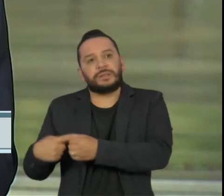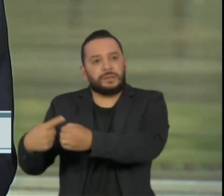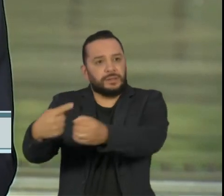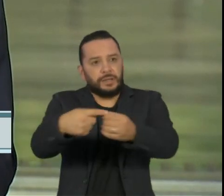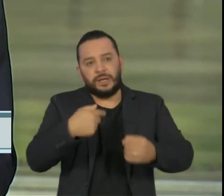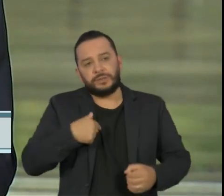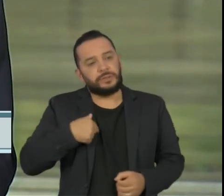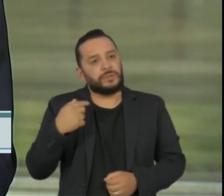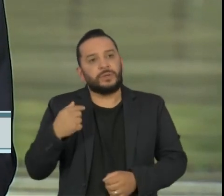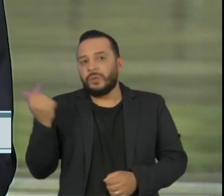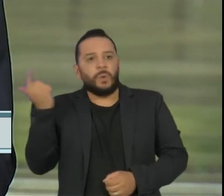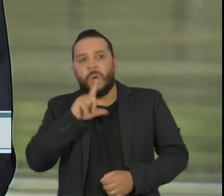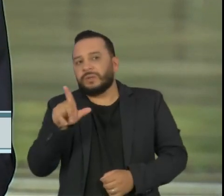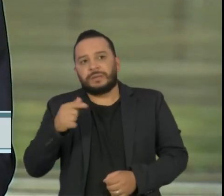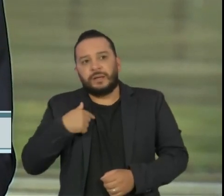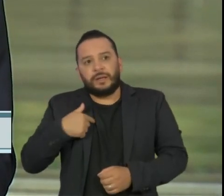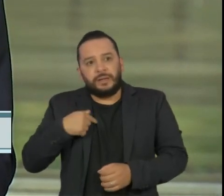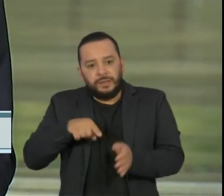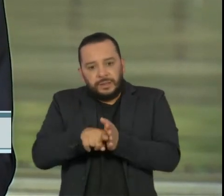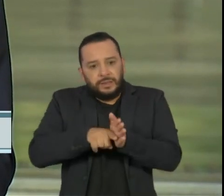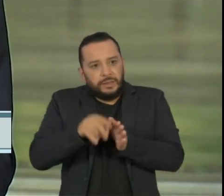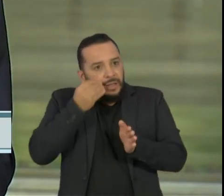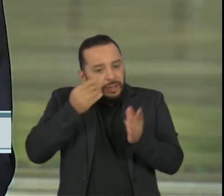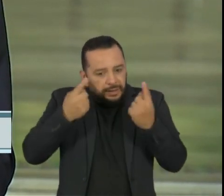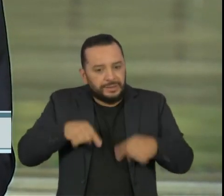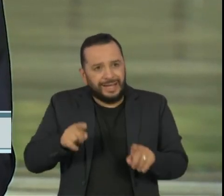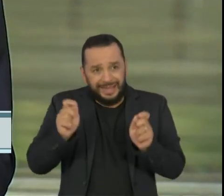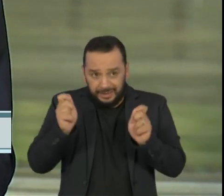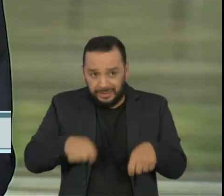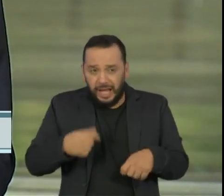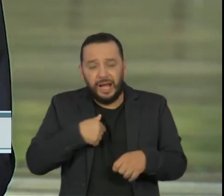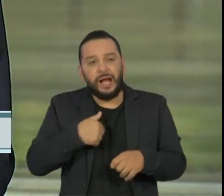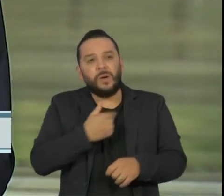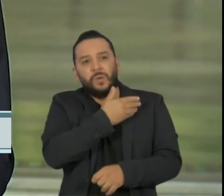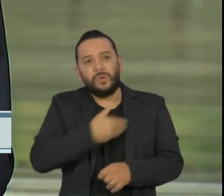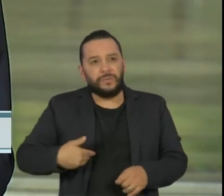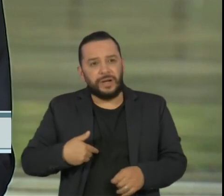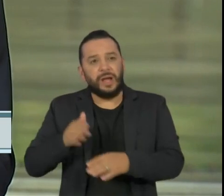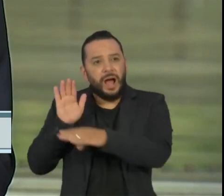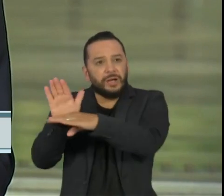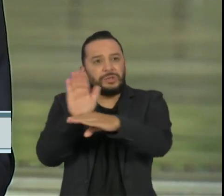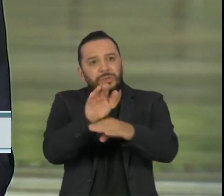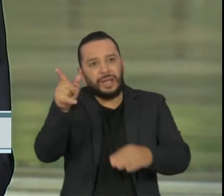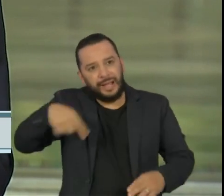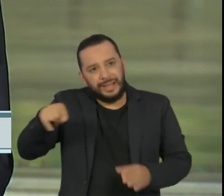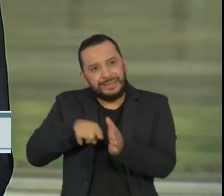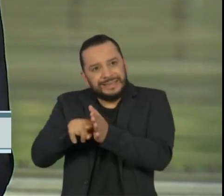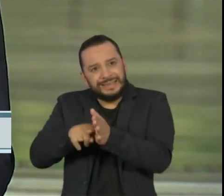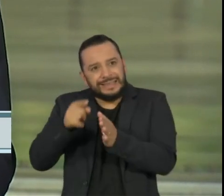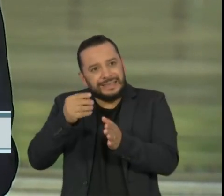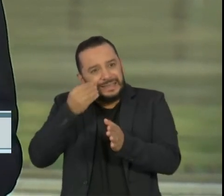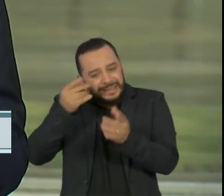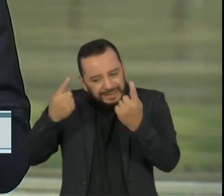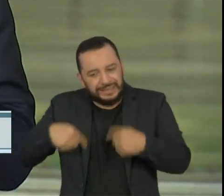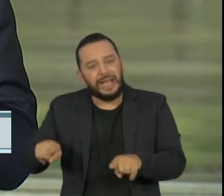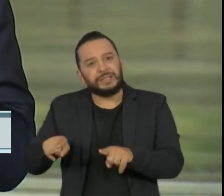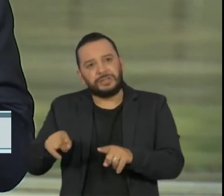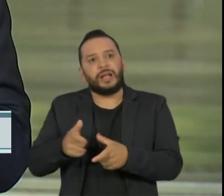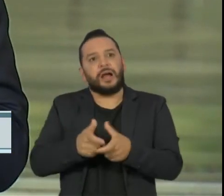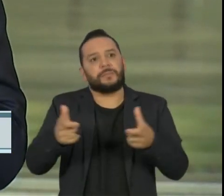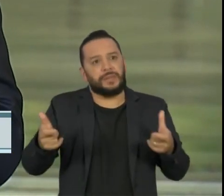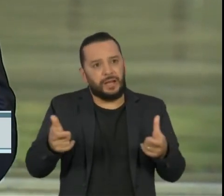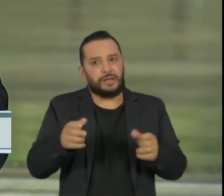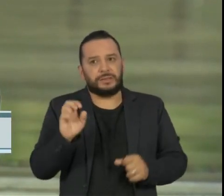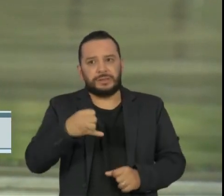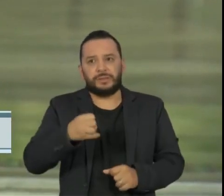de testagem. Se o governo também pretende fazer uma ampliação da testagem nas cidades do interior e do litoral.